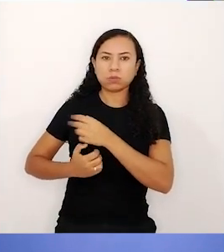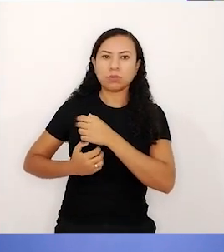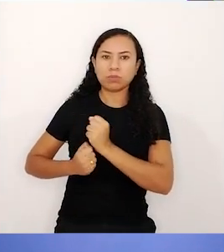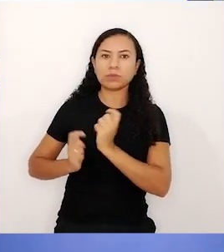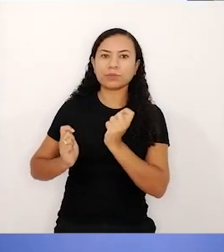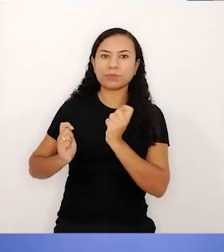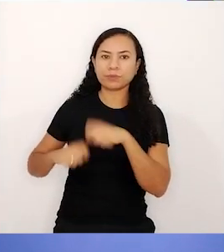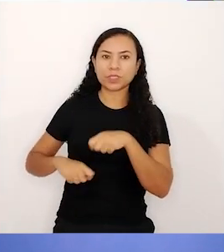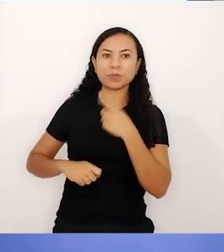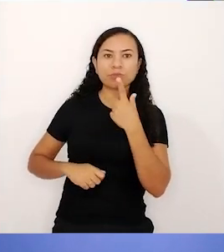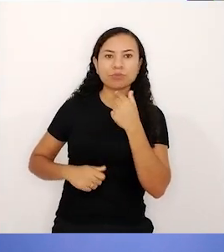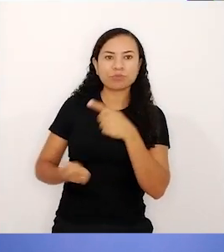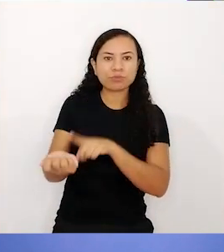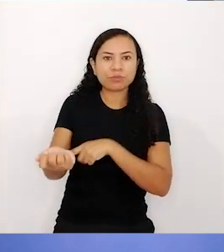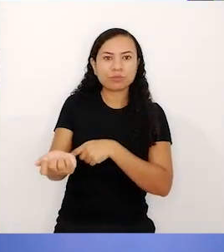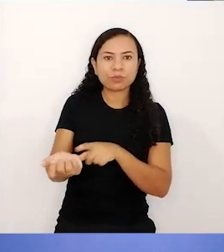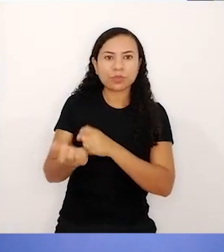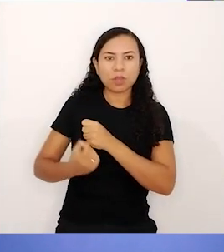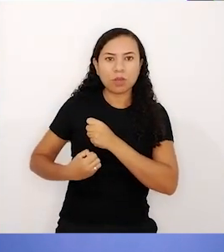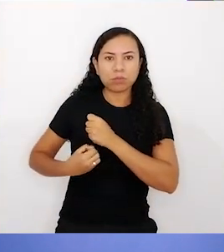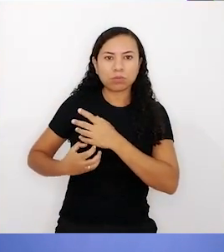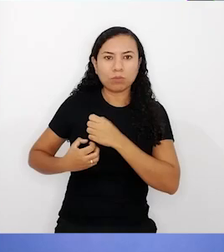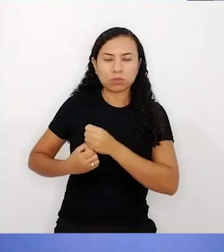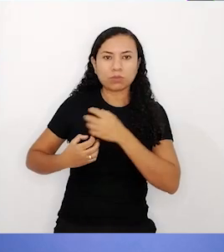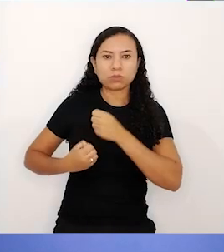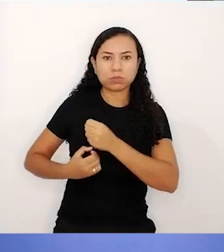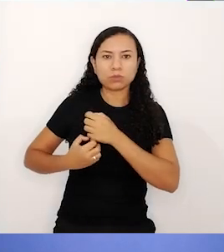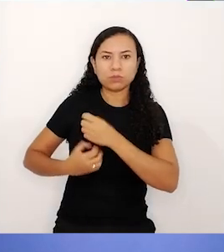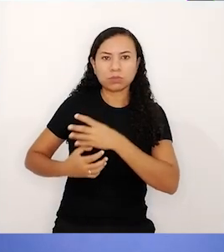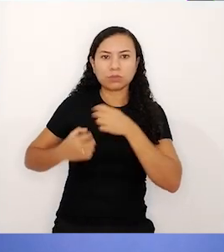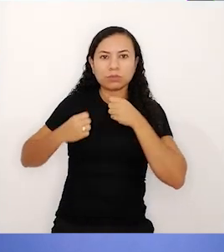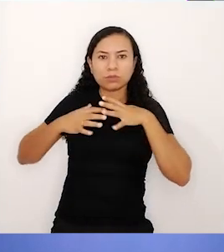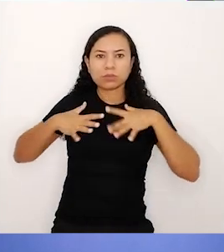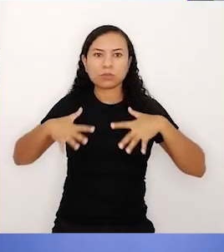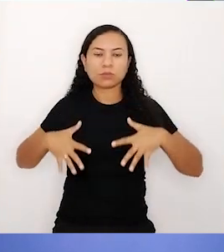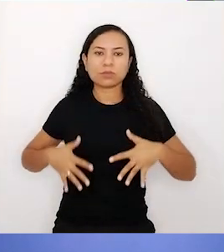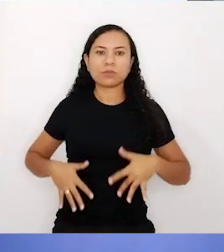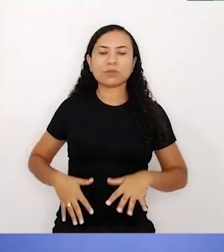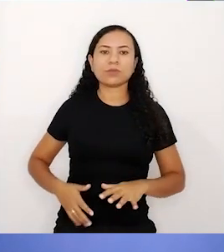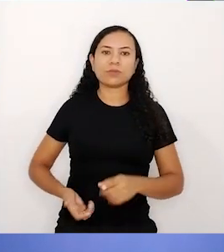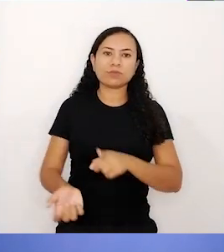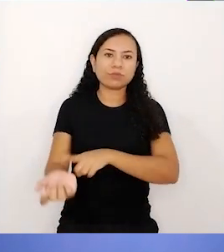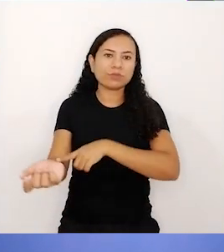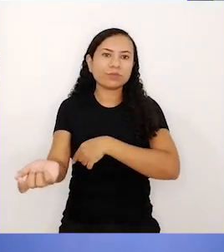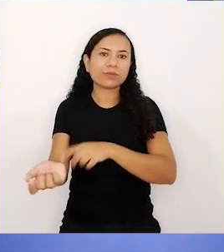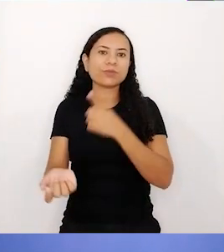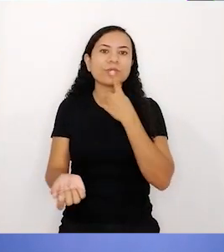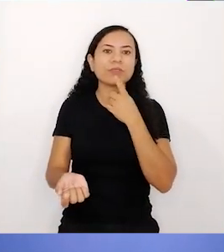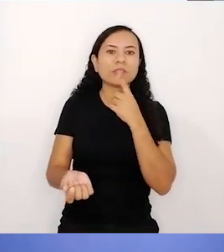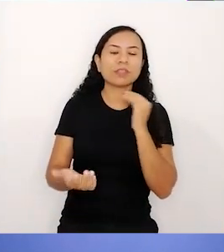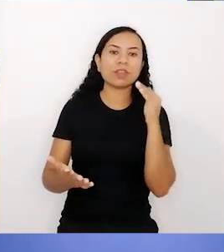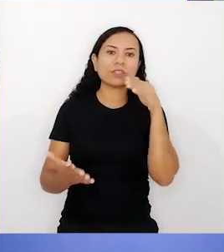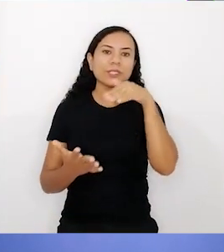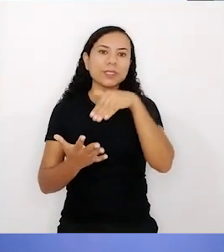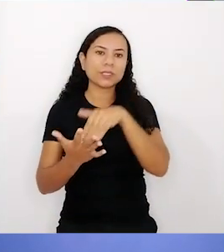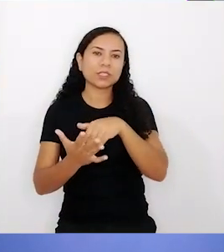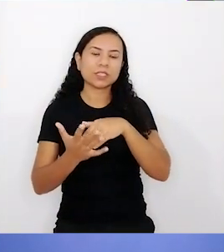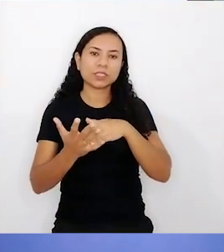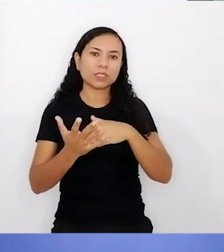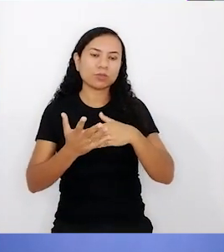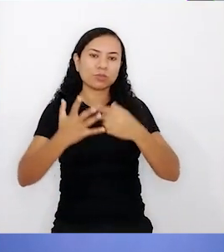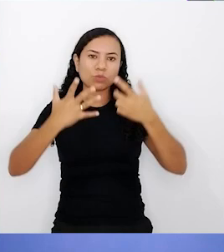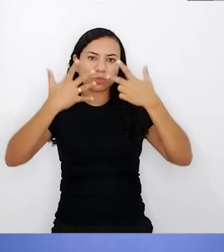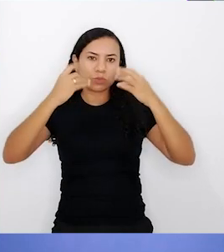com que o sangue seja bombeado para os vasos sanguíneos e chegue até todas